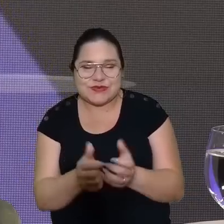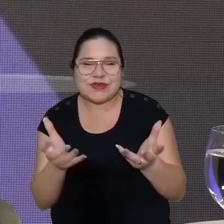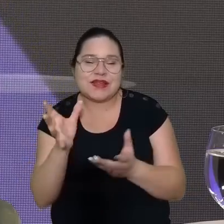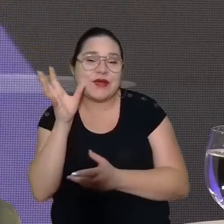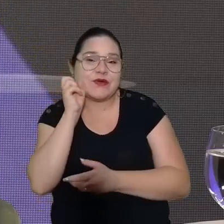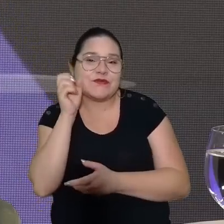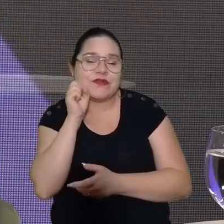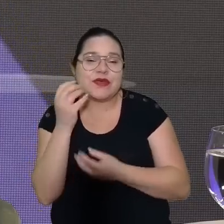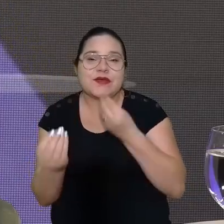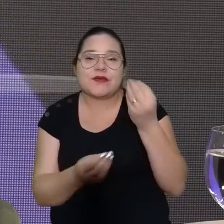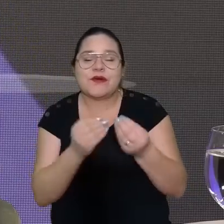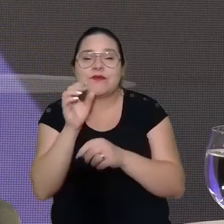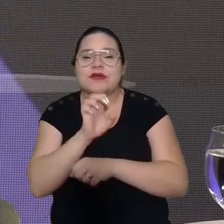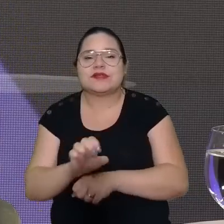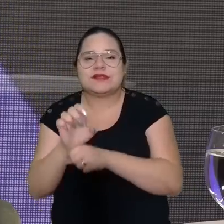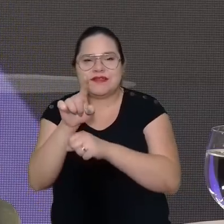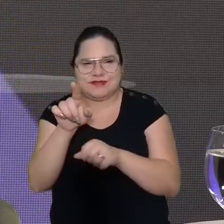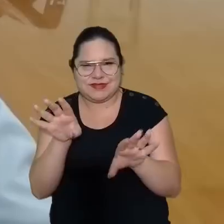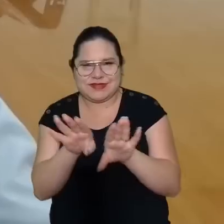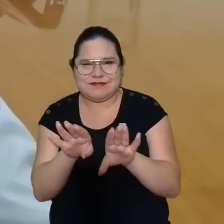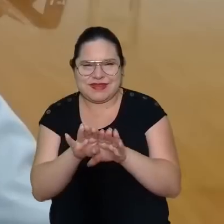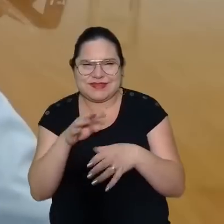do Estado. Você também sente isso?